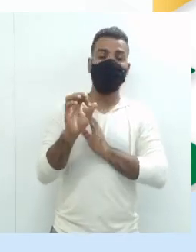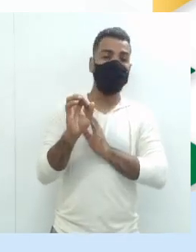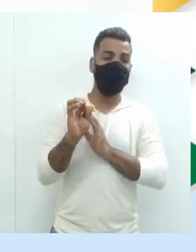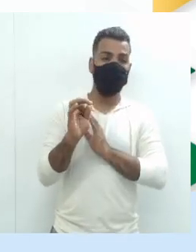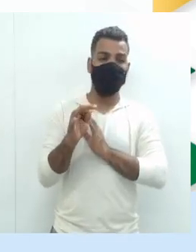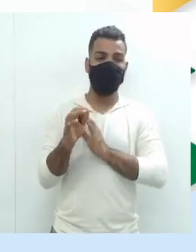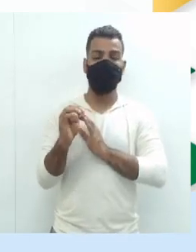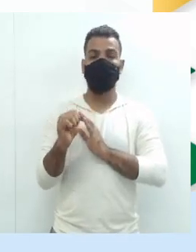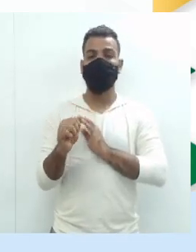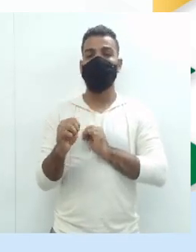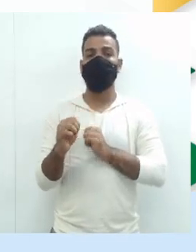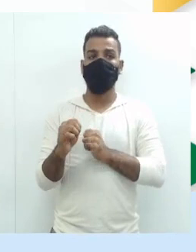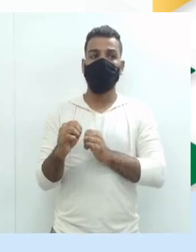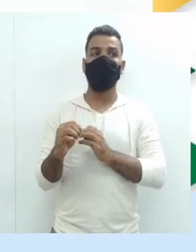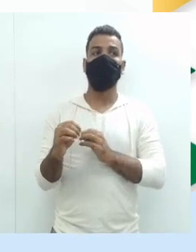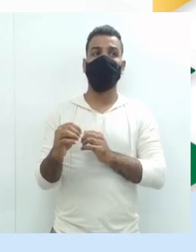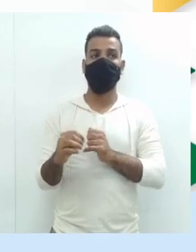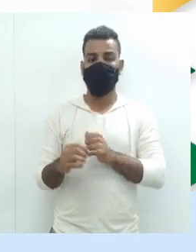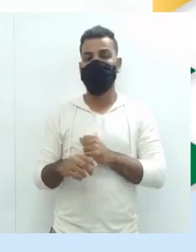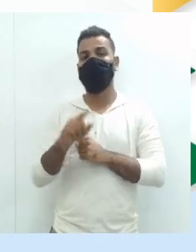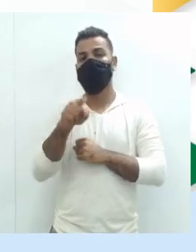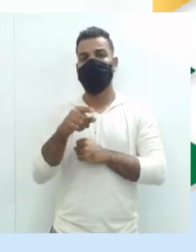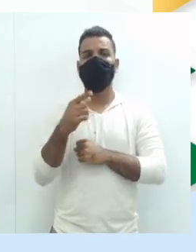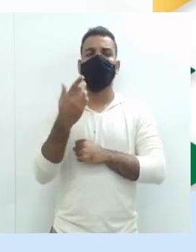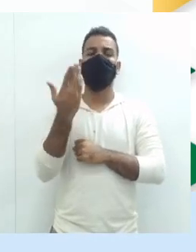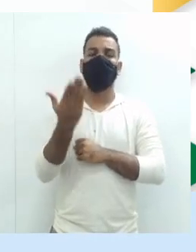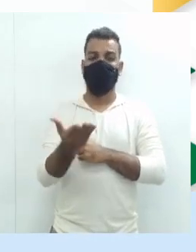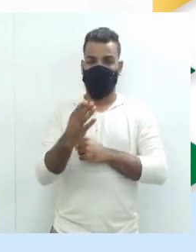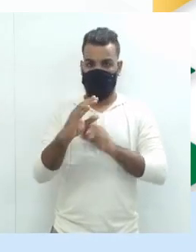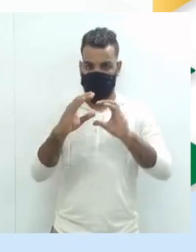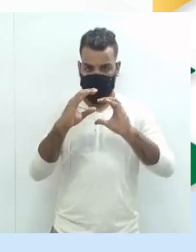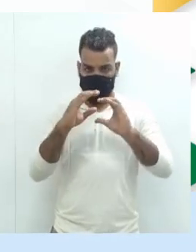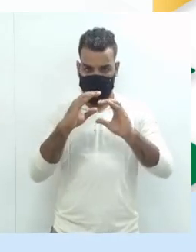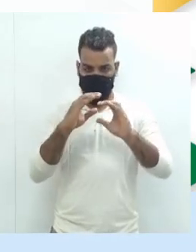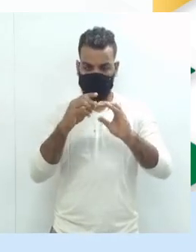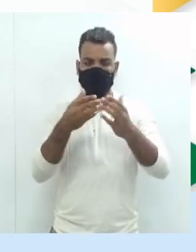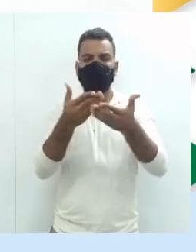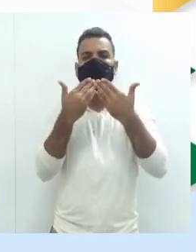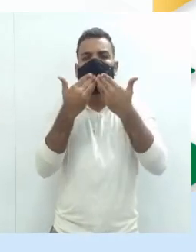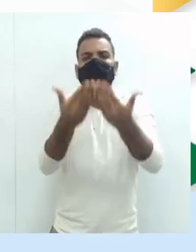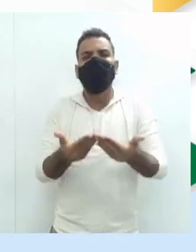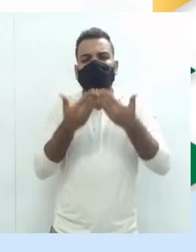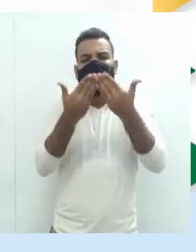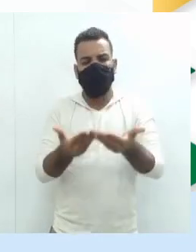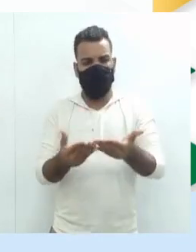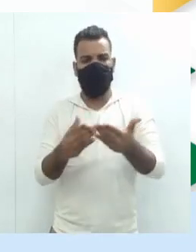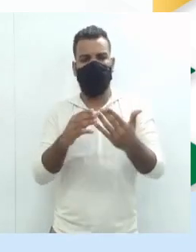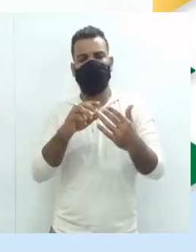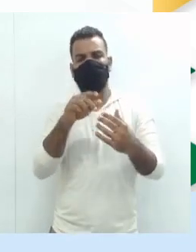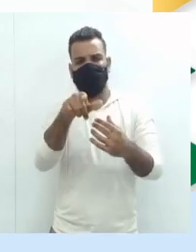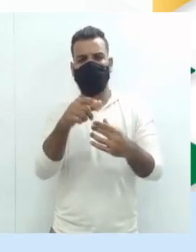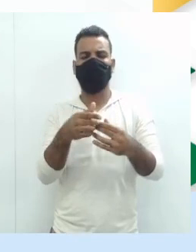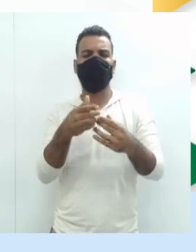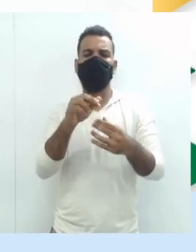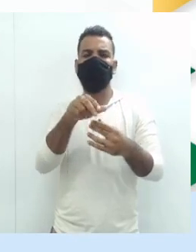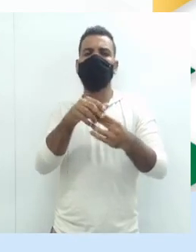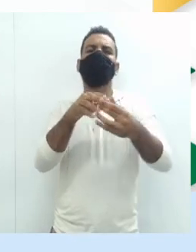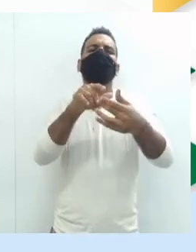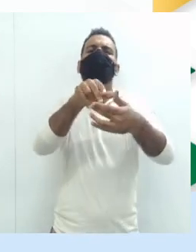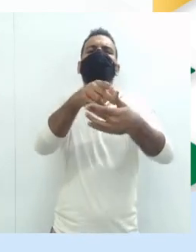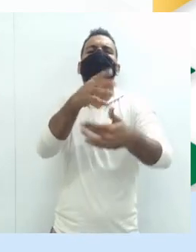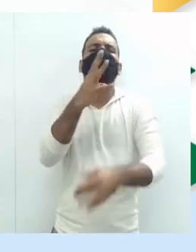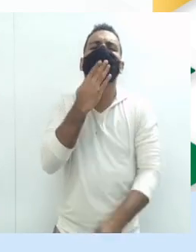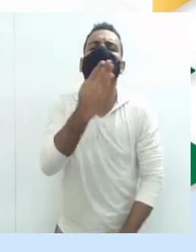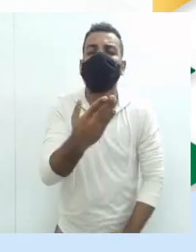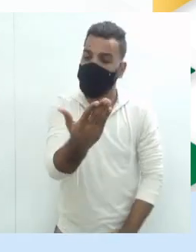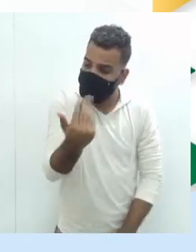produzidos através da função conativa ou apelativa da linguagem. Então, olha só, nós